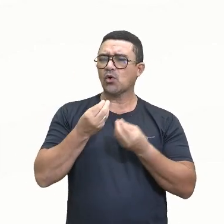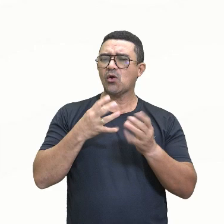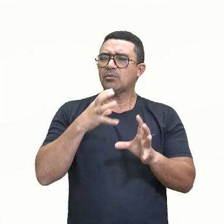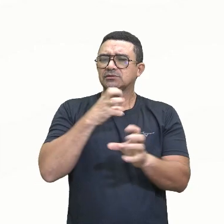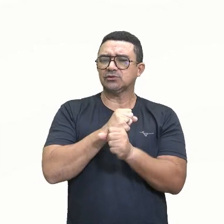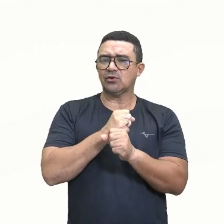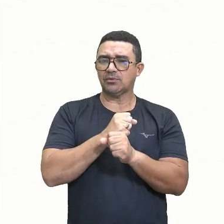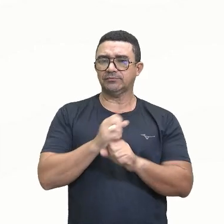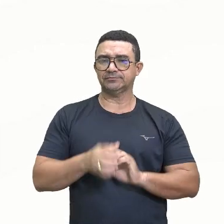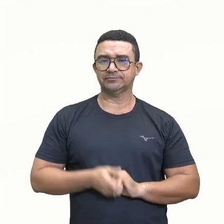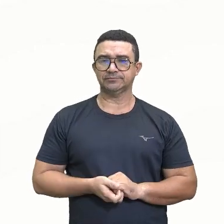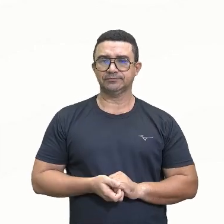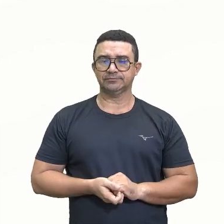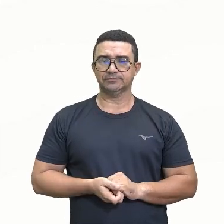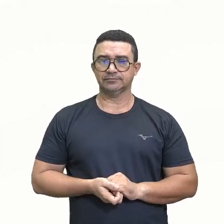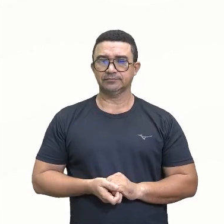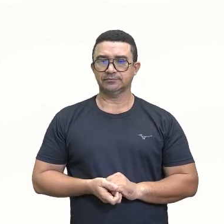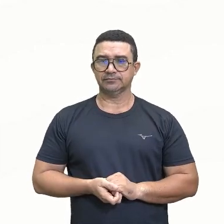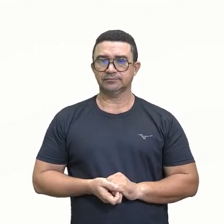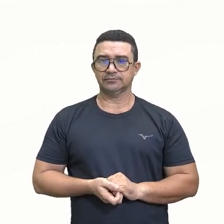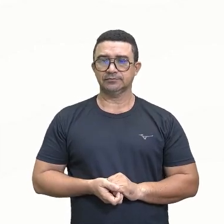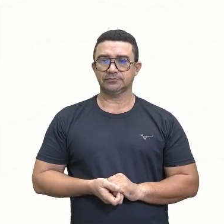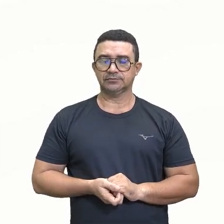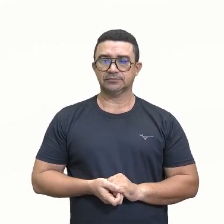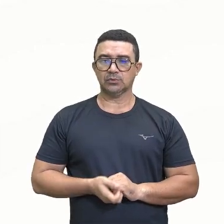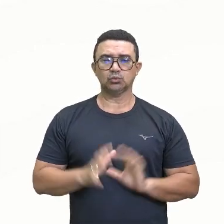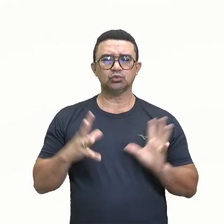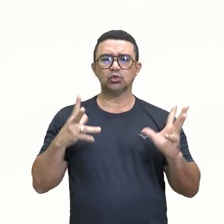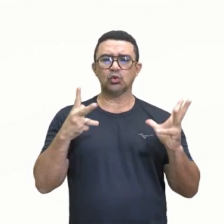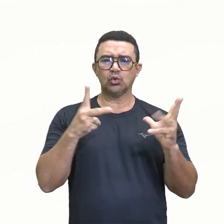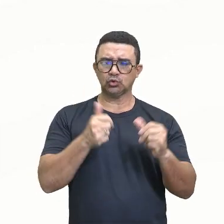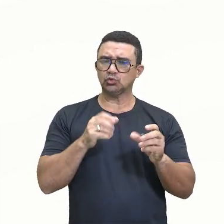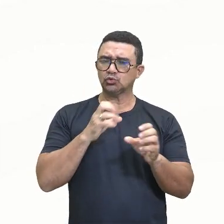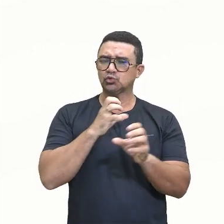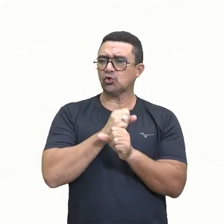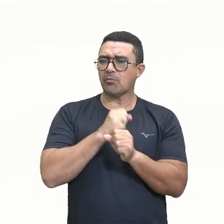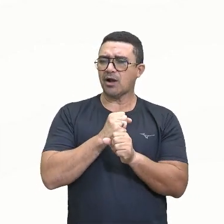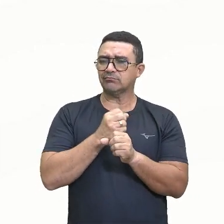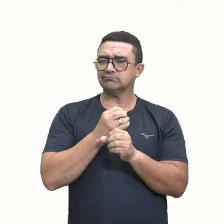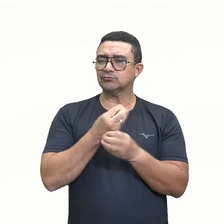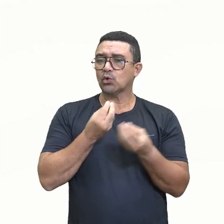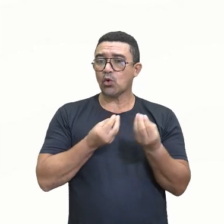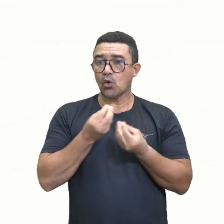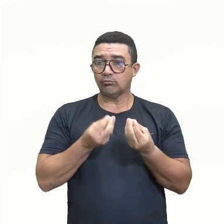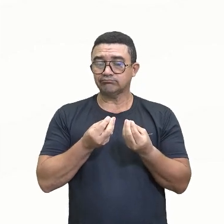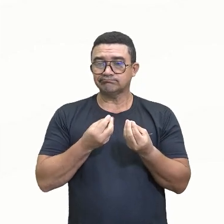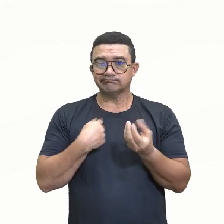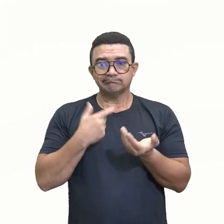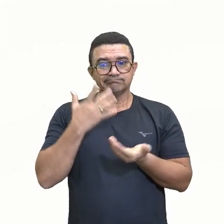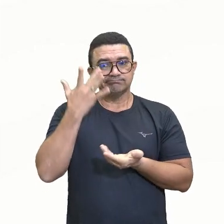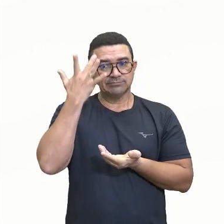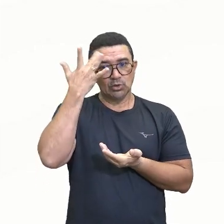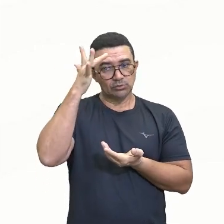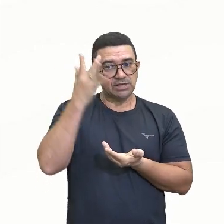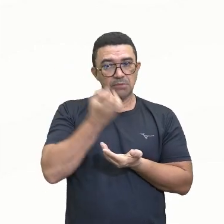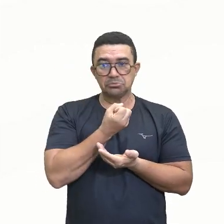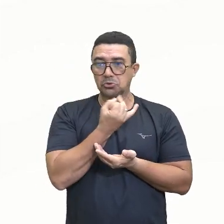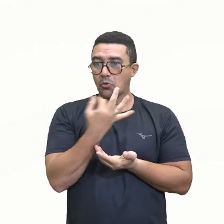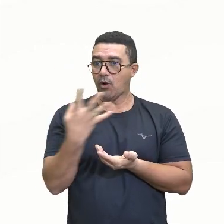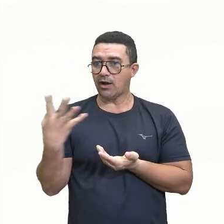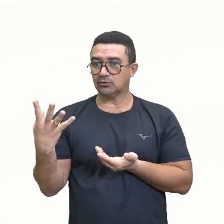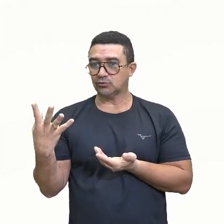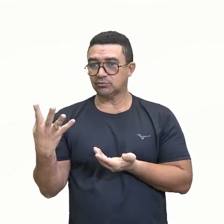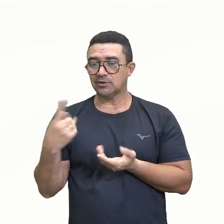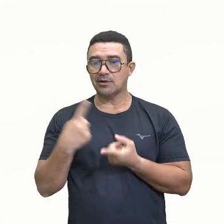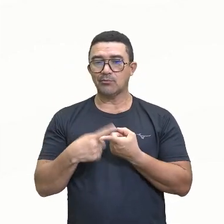Ora, de todos os seus termos. Como faríamos, então? Nós não sabemos a quantidade deles,